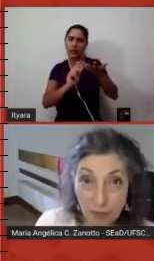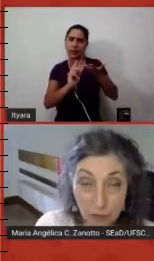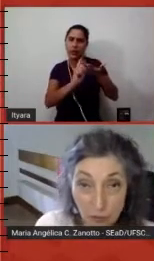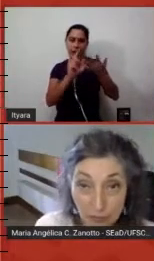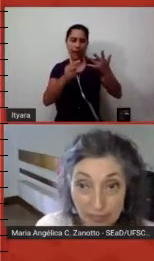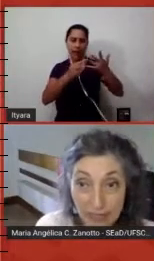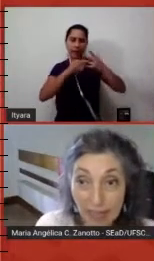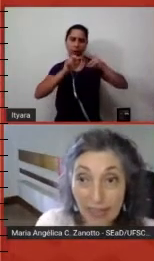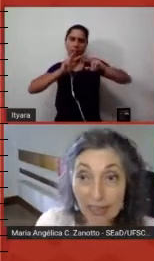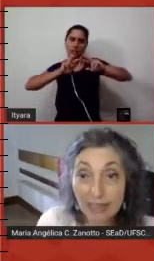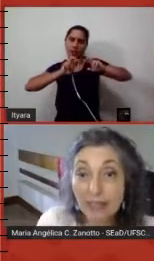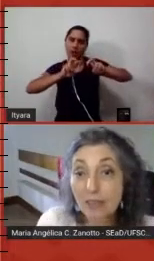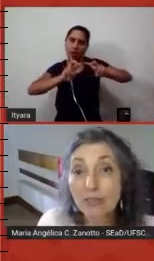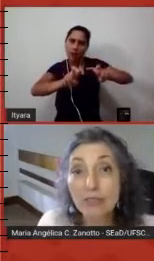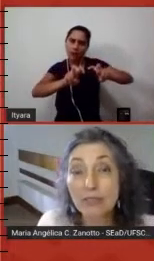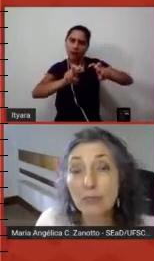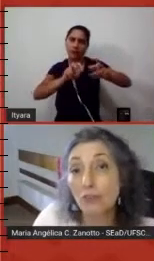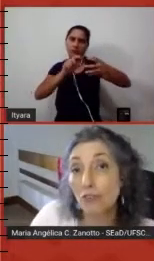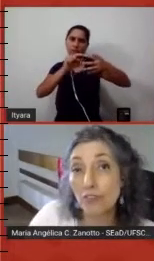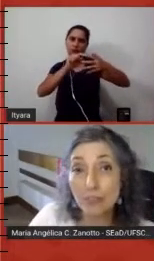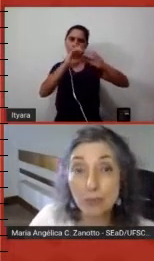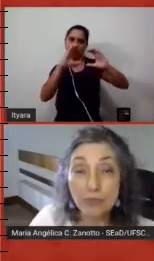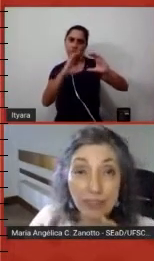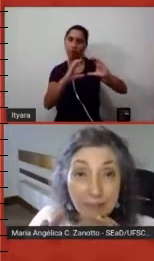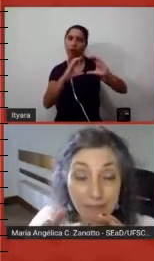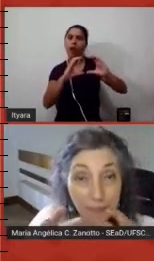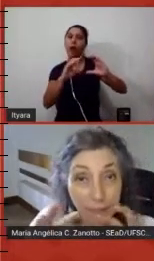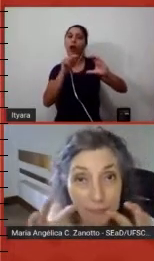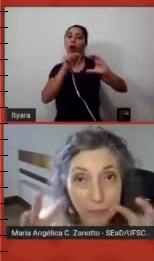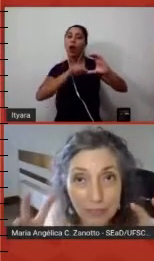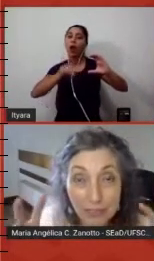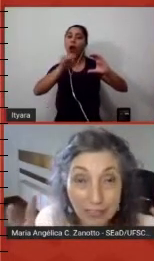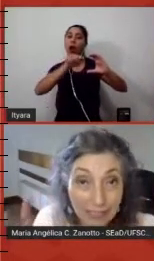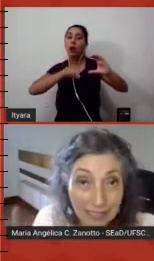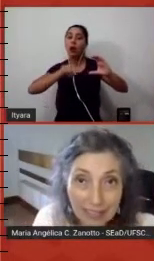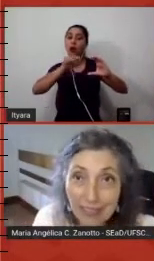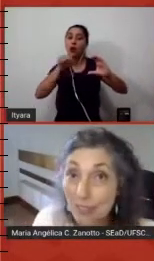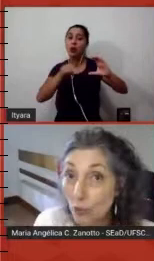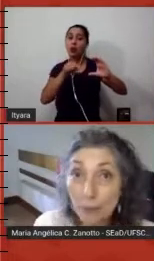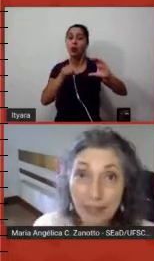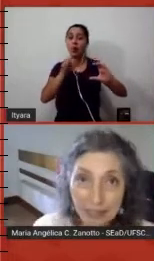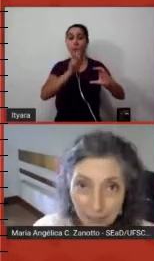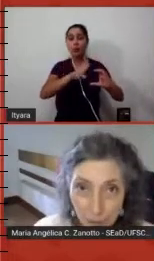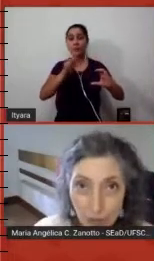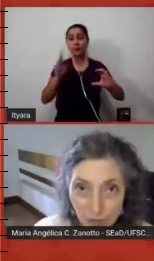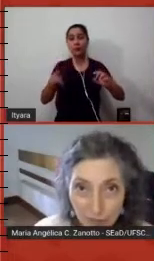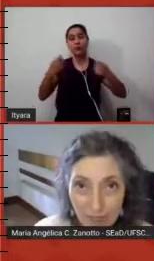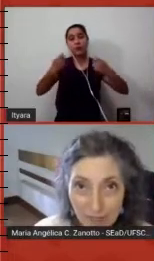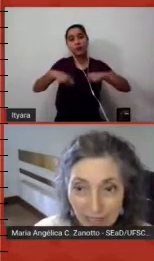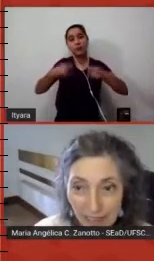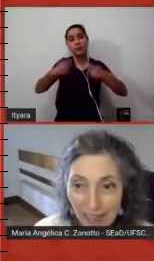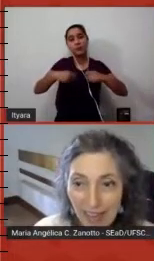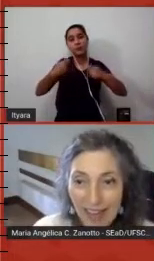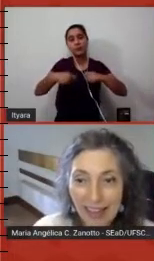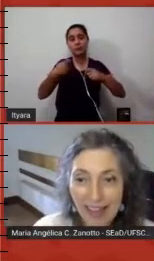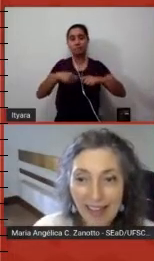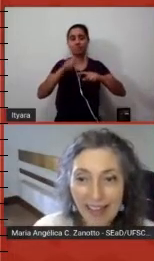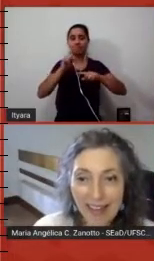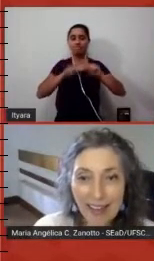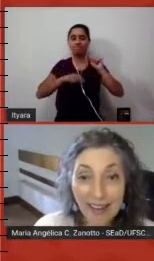das informações, então o professor vai ter que ter instrumentos, né?